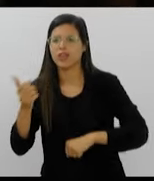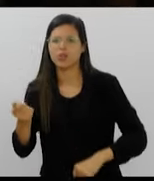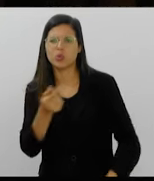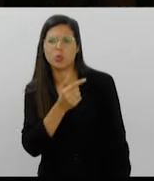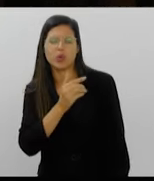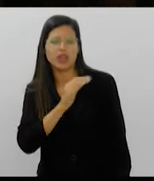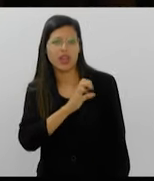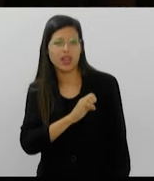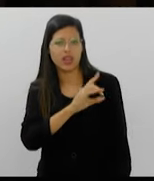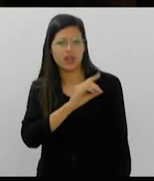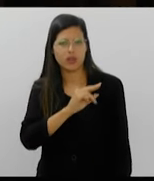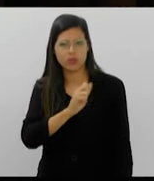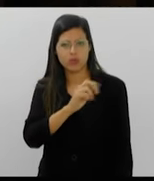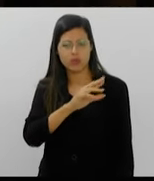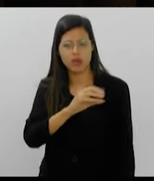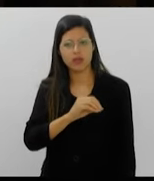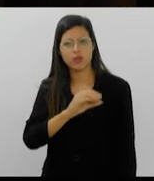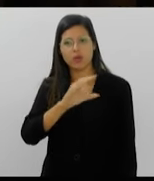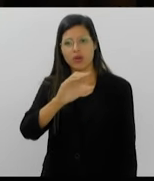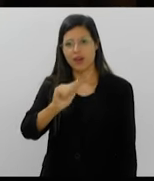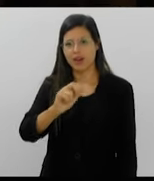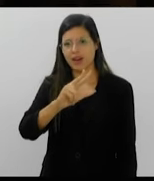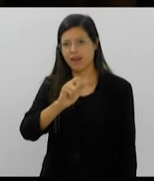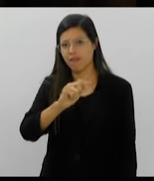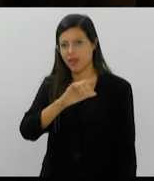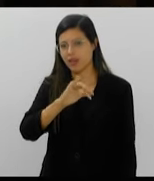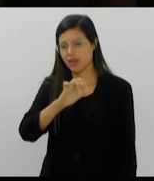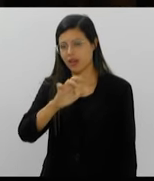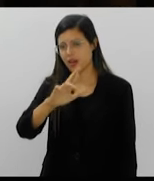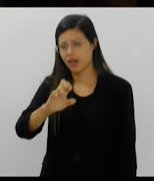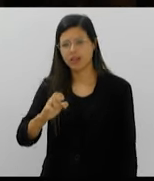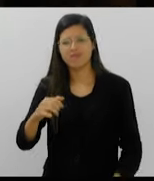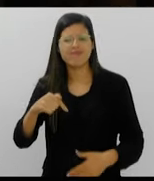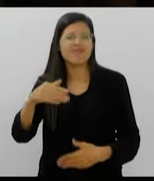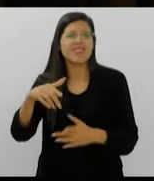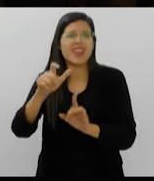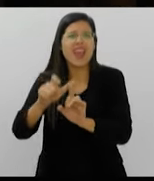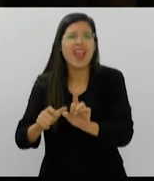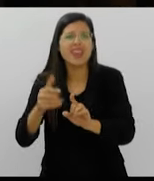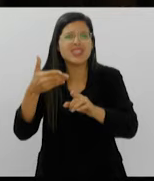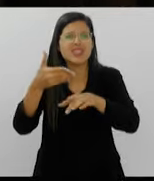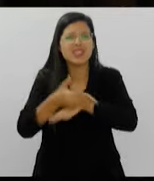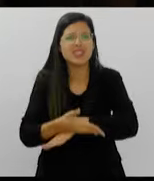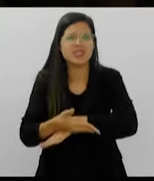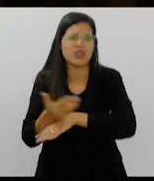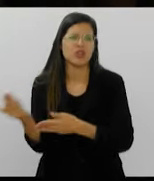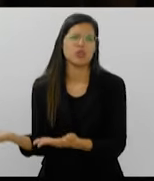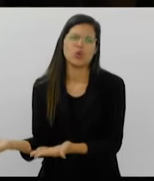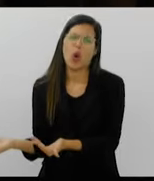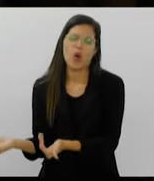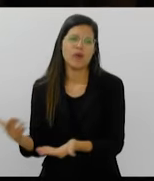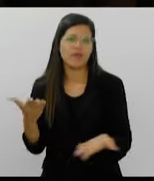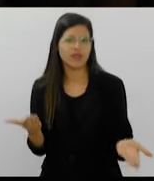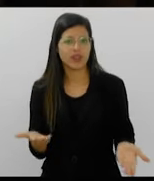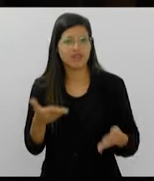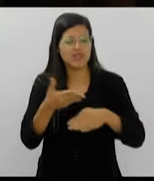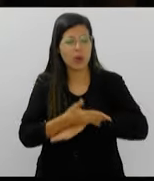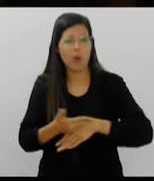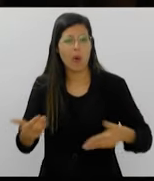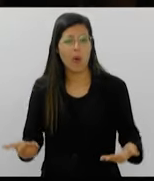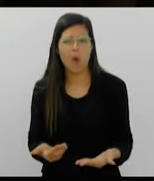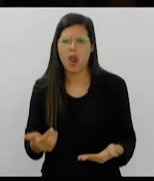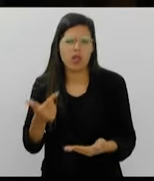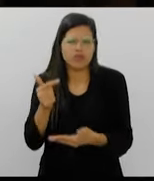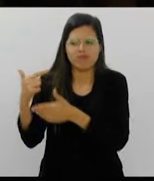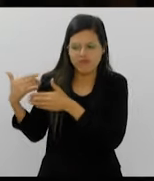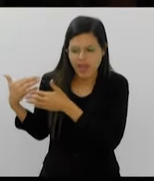Eduardo Cavalieri? Chegou ontem um mancebo menine do prefeito Eduardo Paes, que chegou ontem, não tem